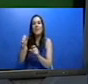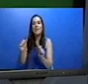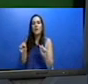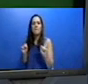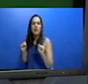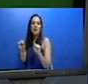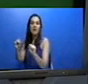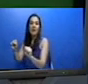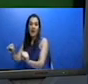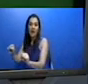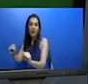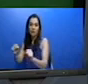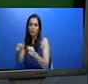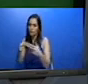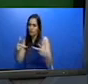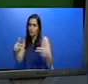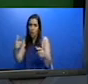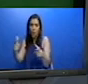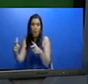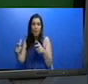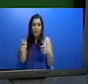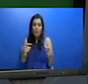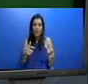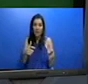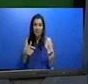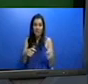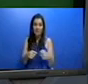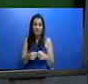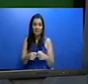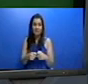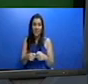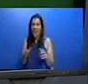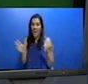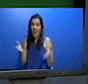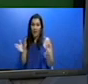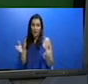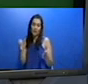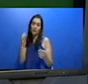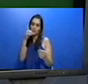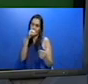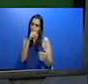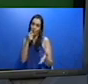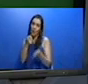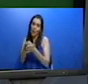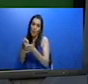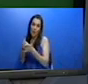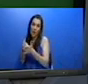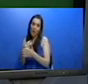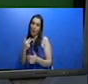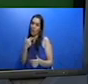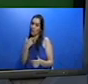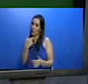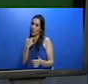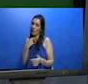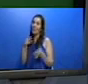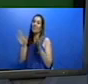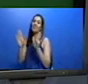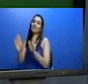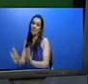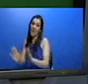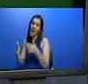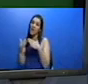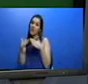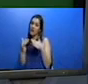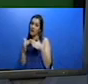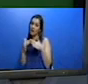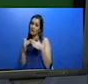em bancas nas ruas. Menos agora, nessa época de pandemia, né, gente? Terceiro ano não pode, tem que ficar em casa mesmo para se